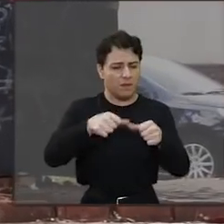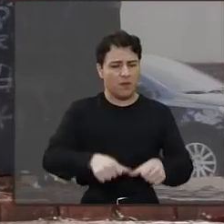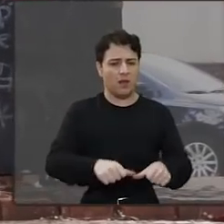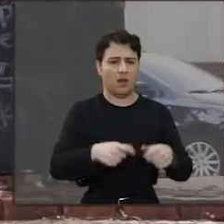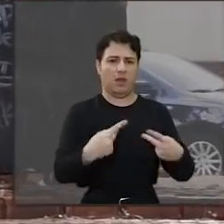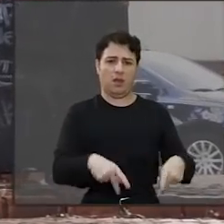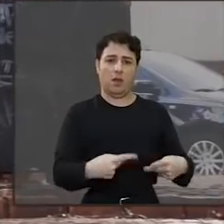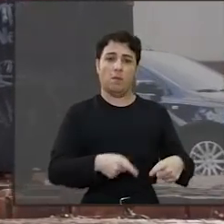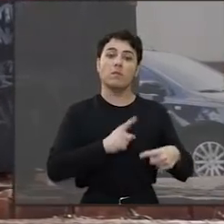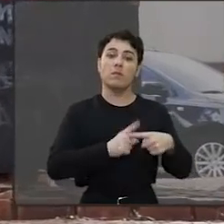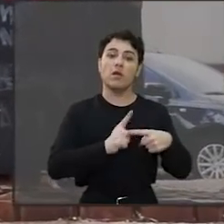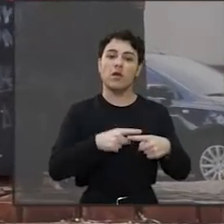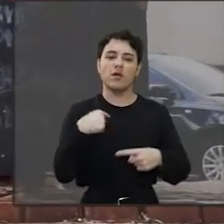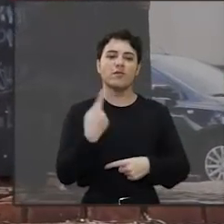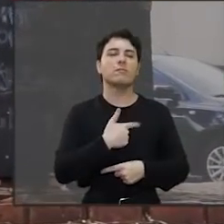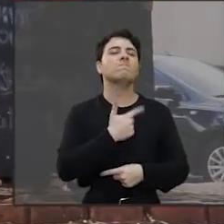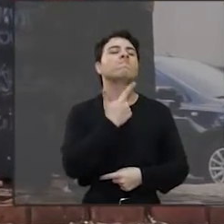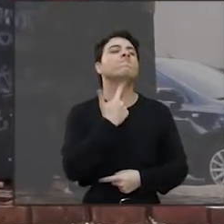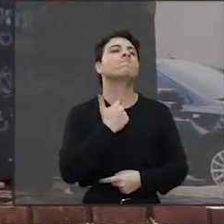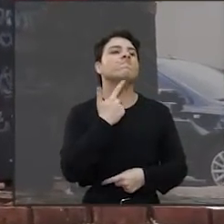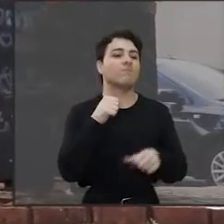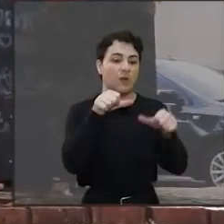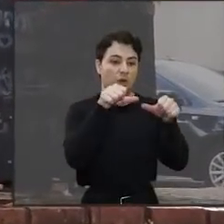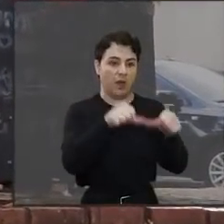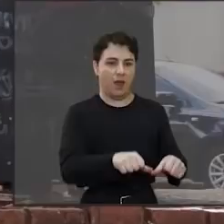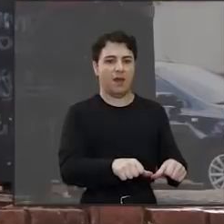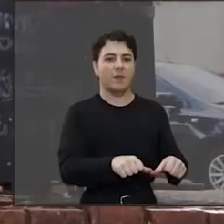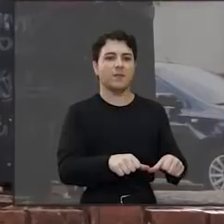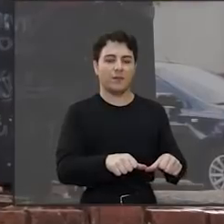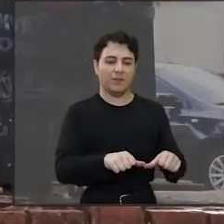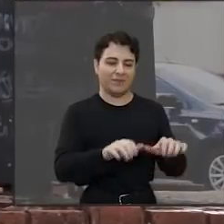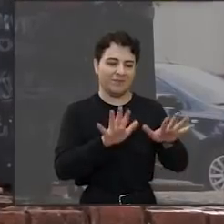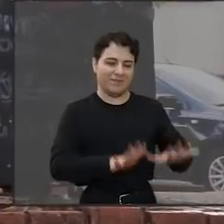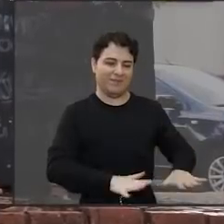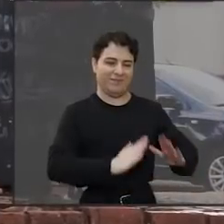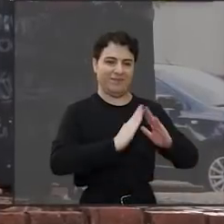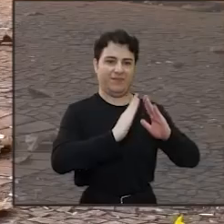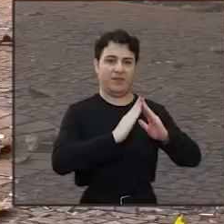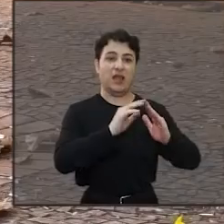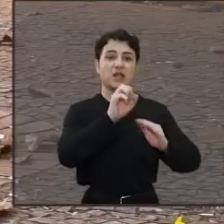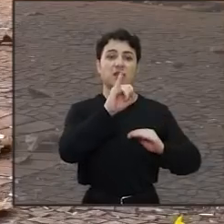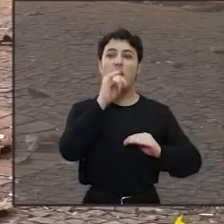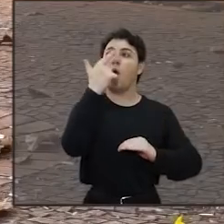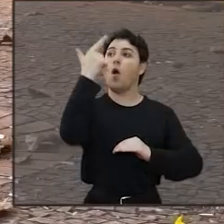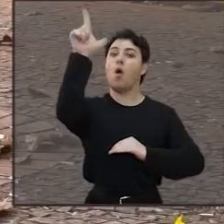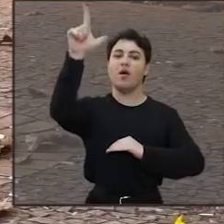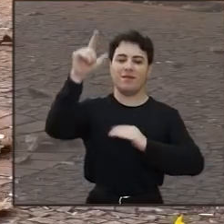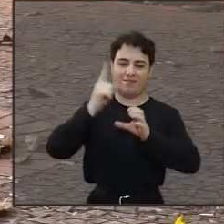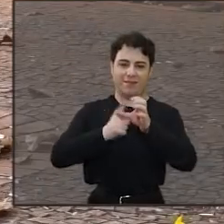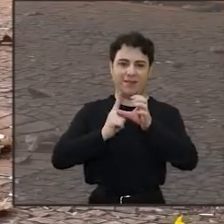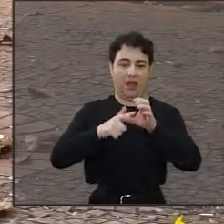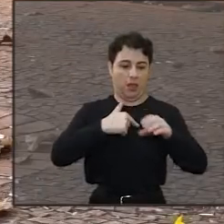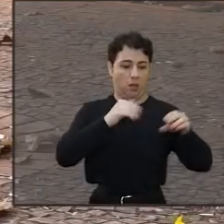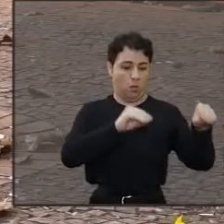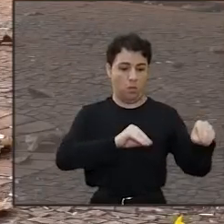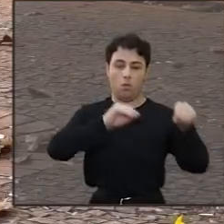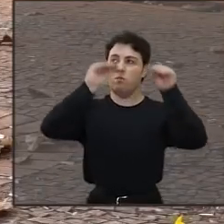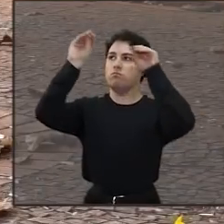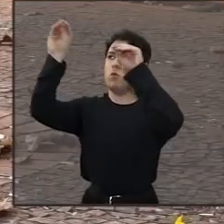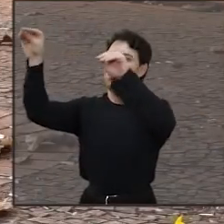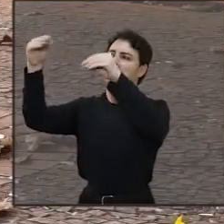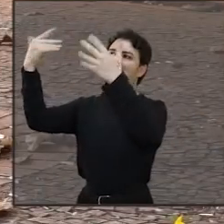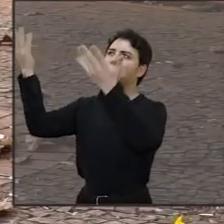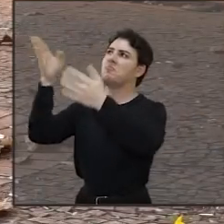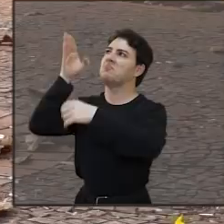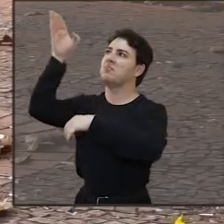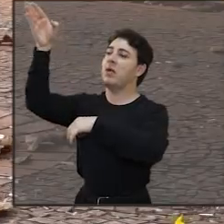cultura daqui, porque daí assim a gente criaria essa vontade de ficar, sabe? Ou pelo menos você vai para fora da cidade, mas você volta para